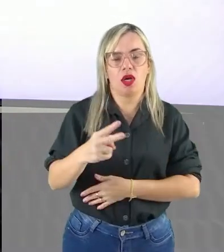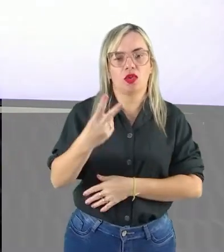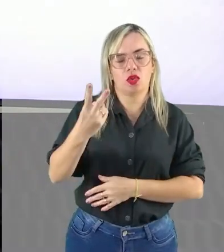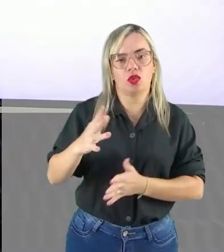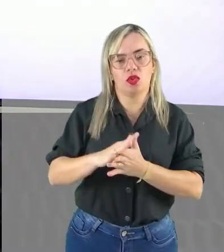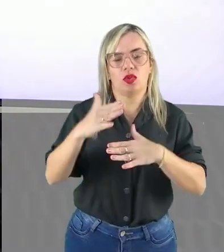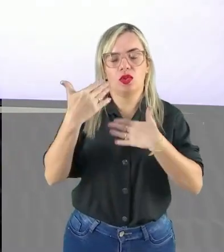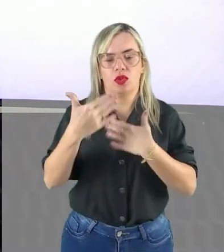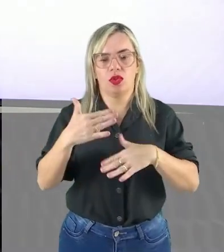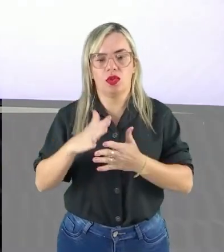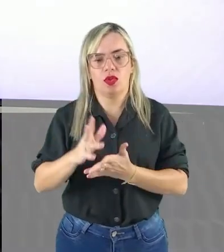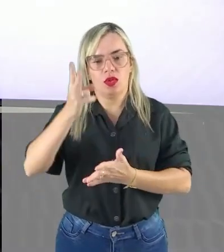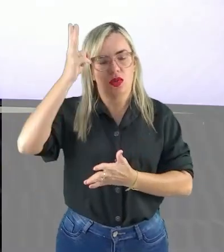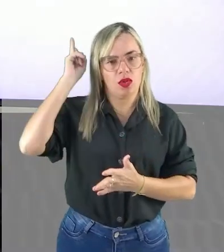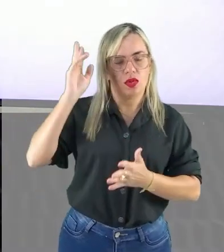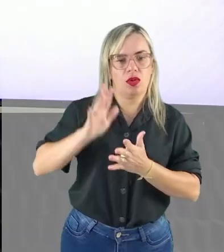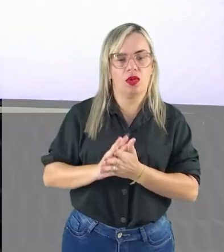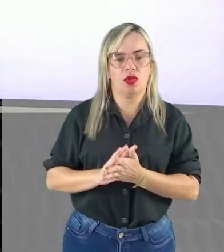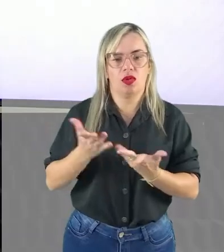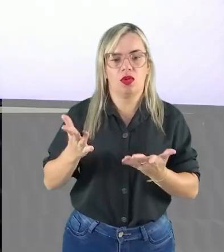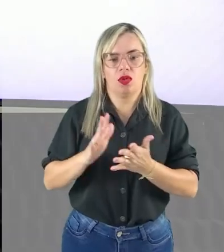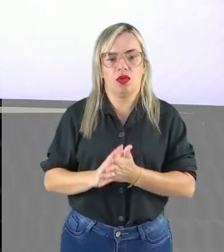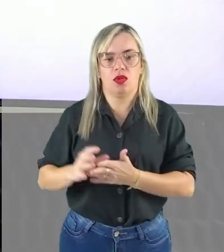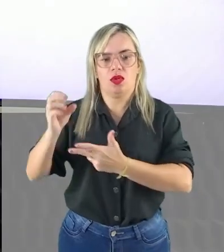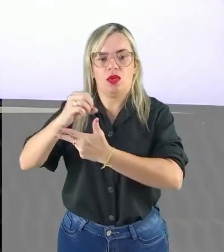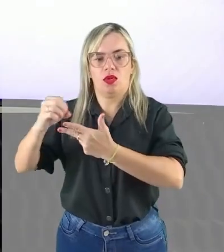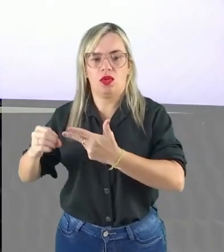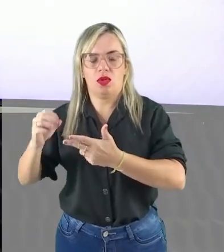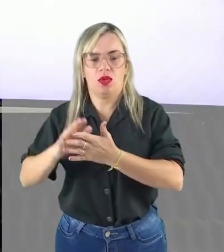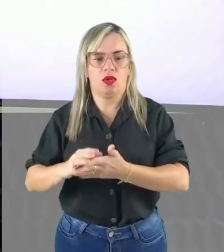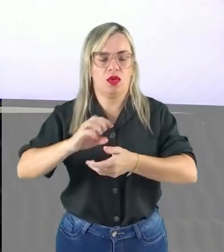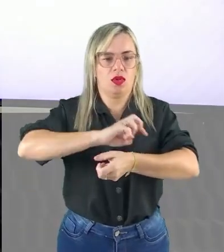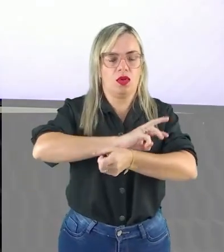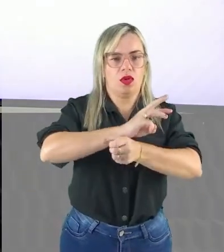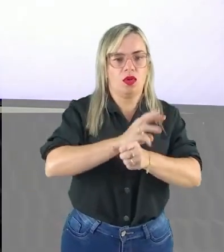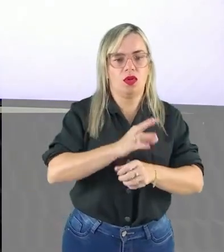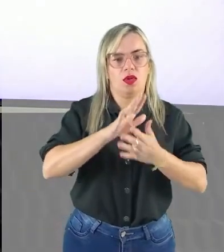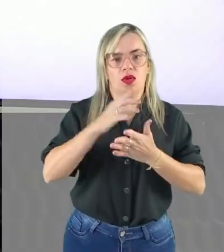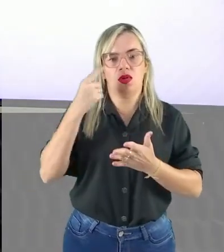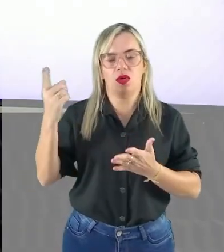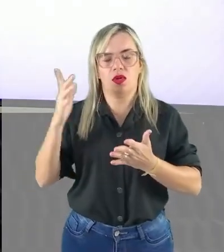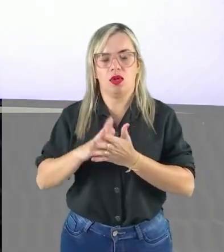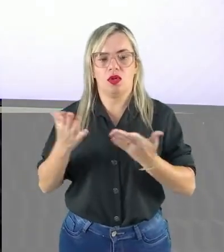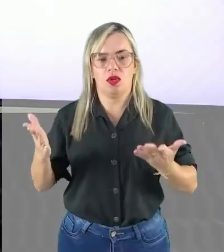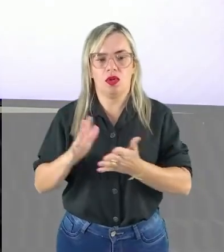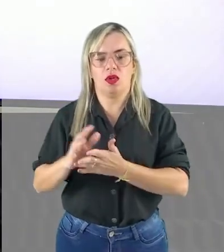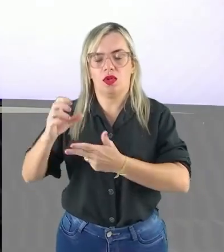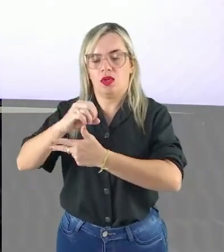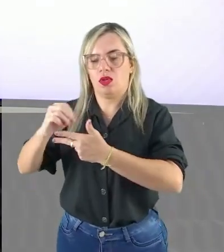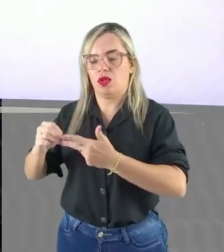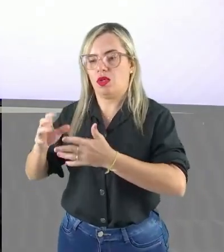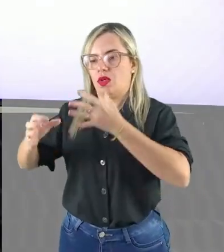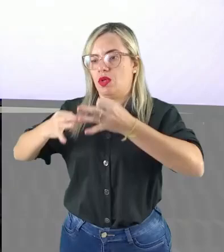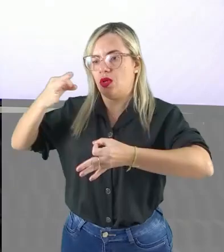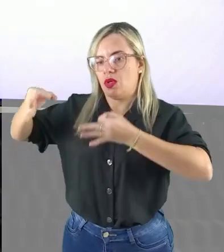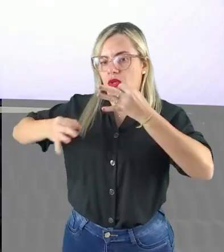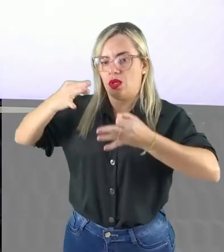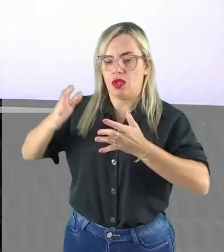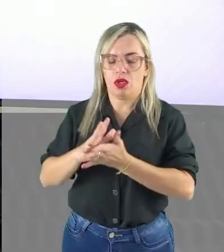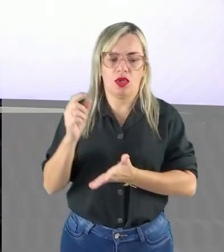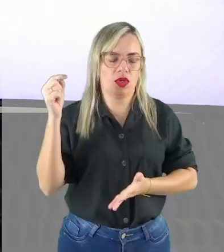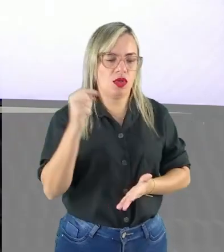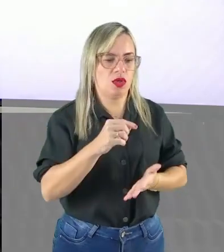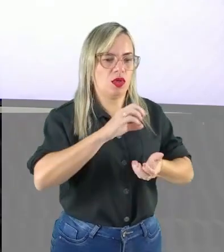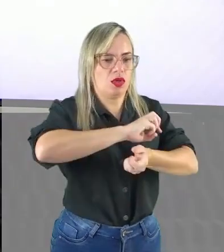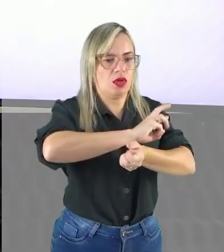provas, né? Tanto da UEMA quanto o do Enem. No Enem as questões ela fala da crítica, né? E aqui não.